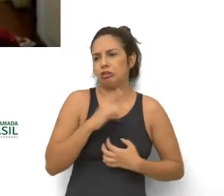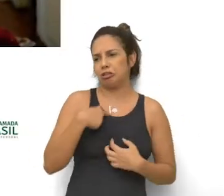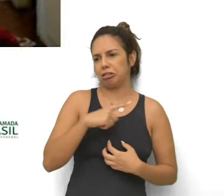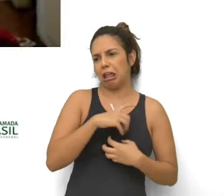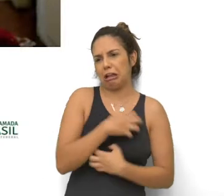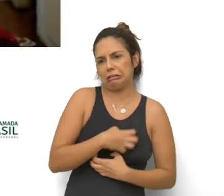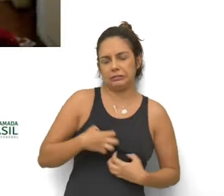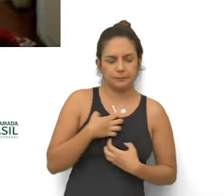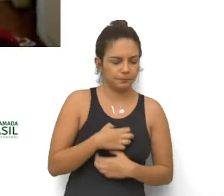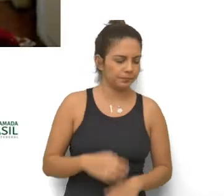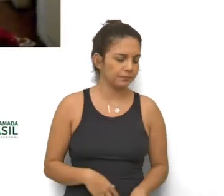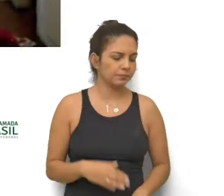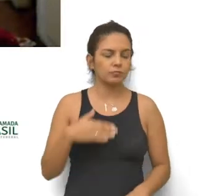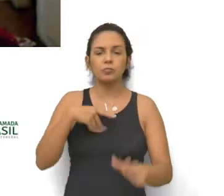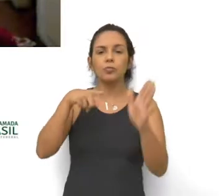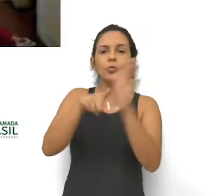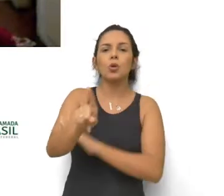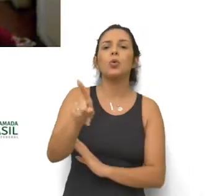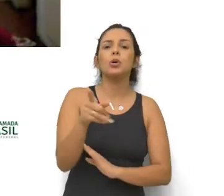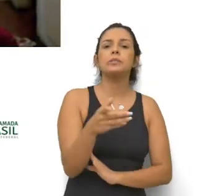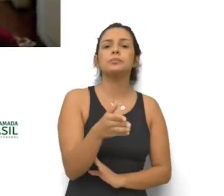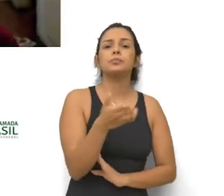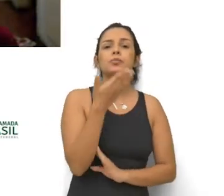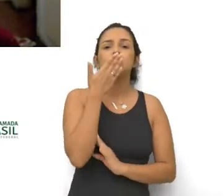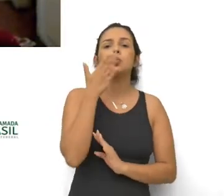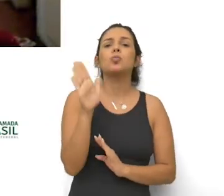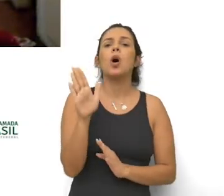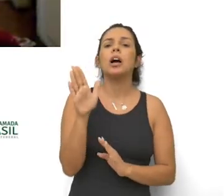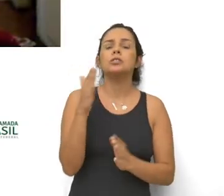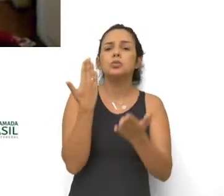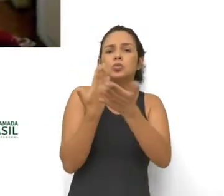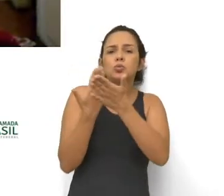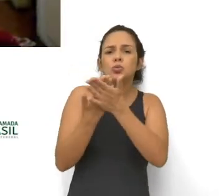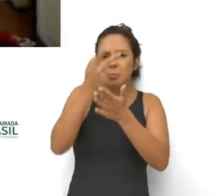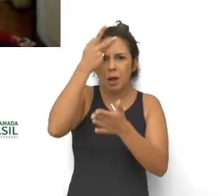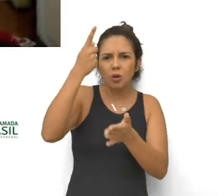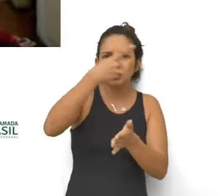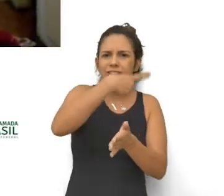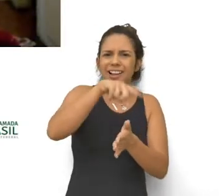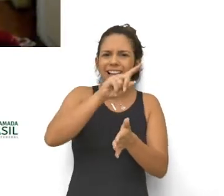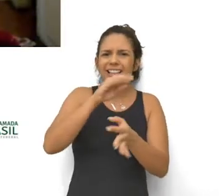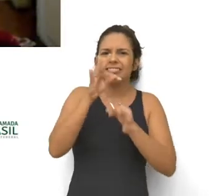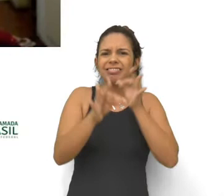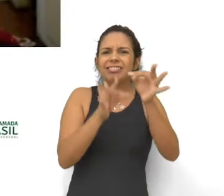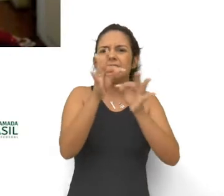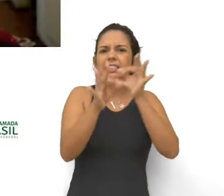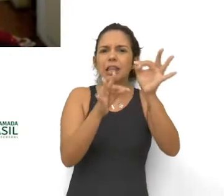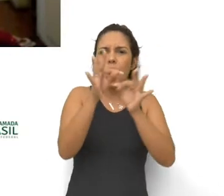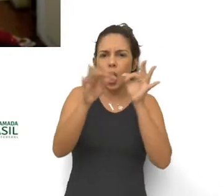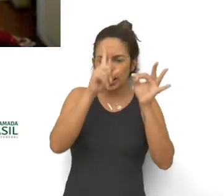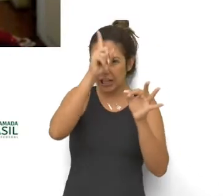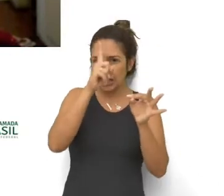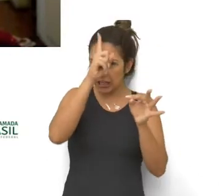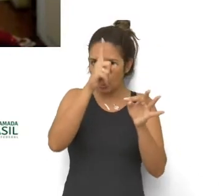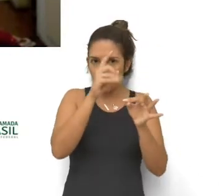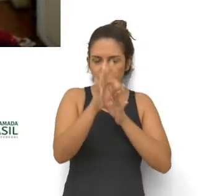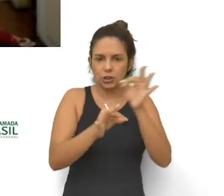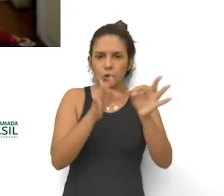E quais são os estudiosos, os teóricos que você